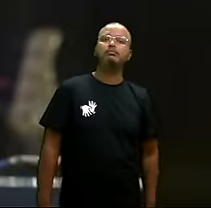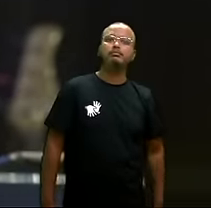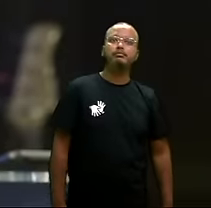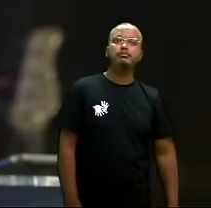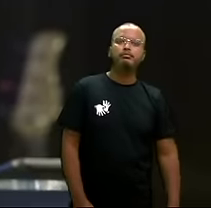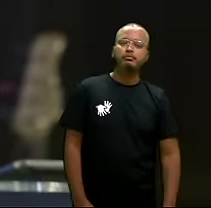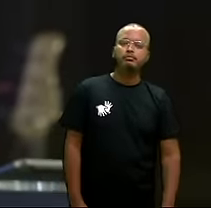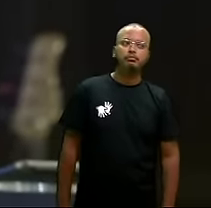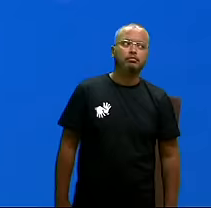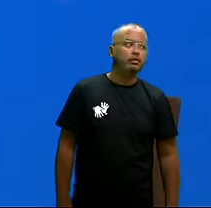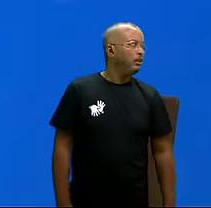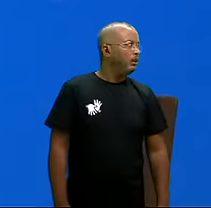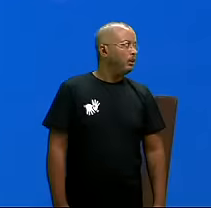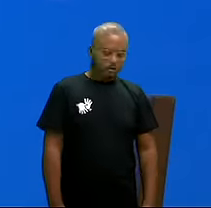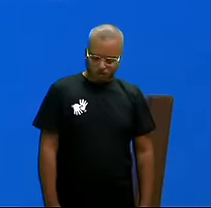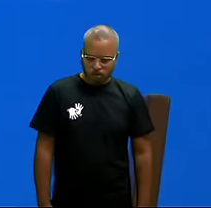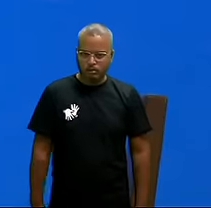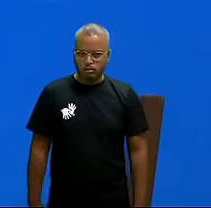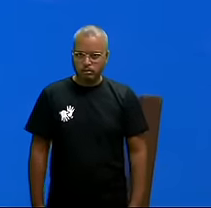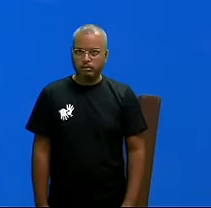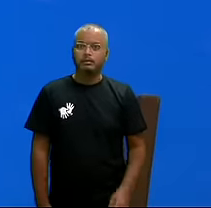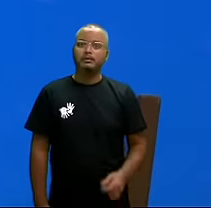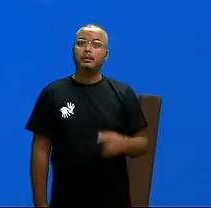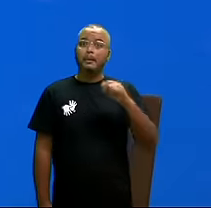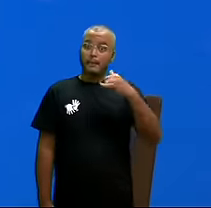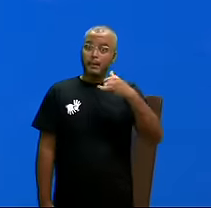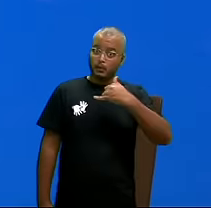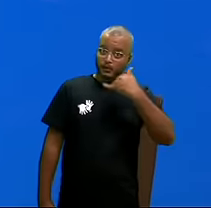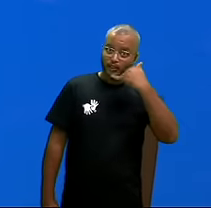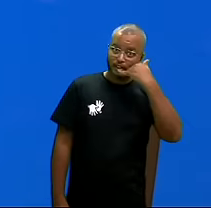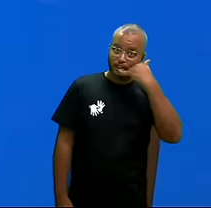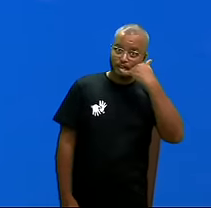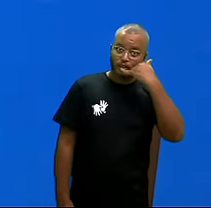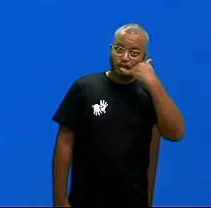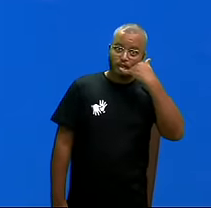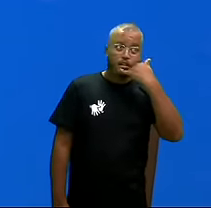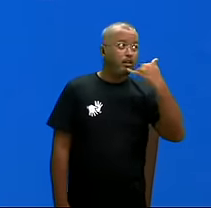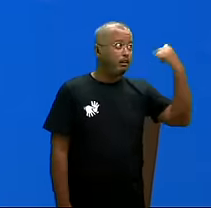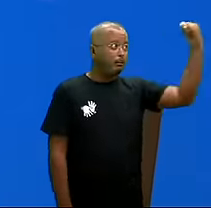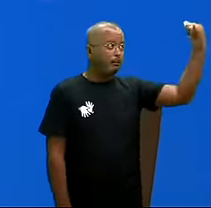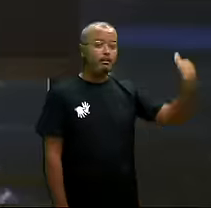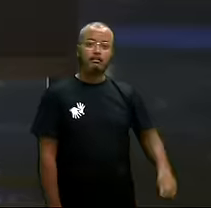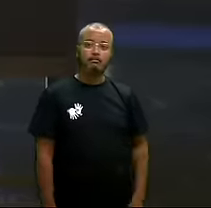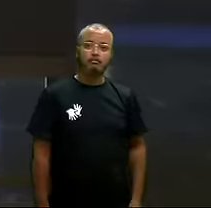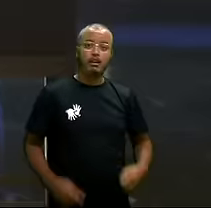Faz o seguinte, pega o telefone, liga pro ADM.